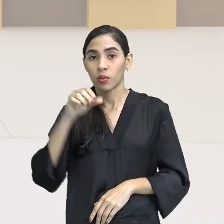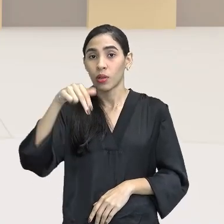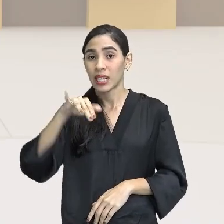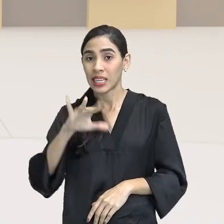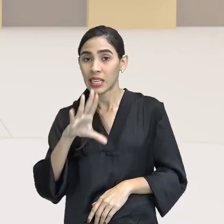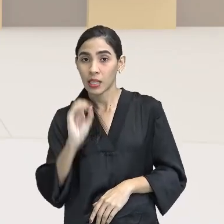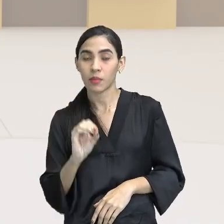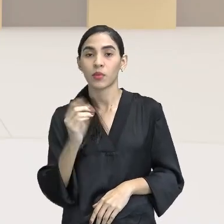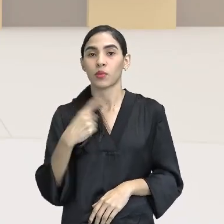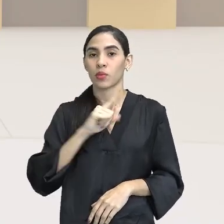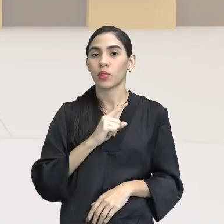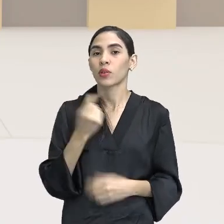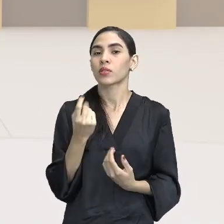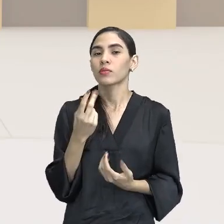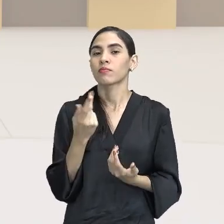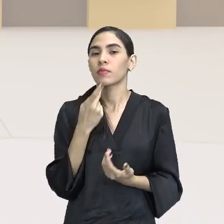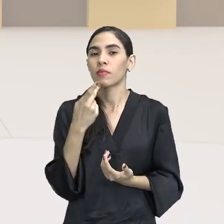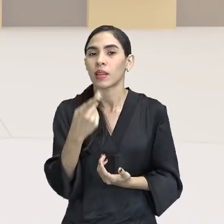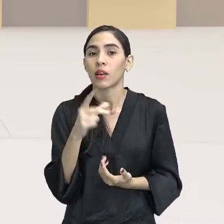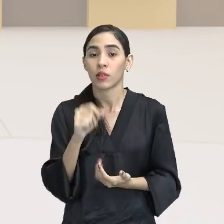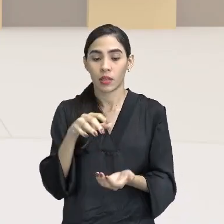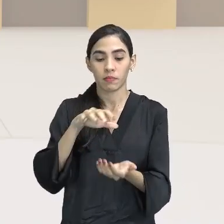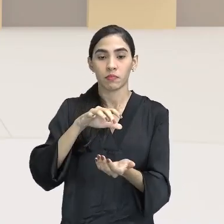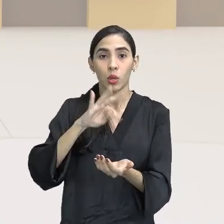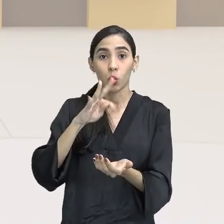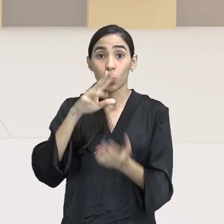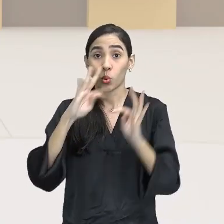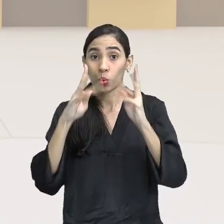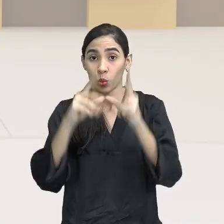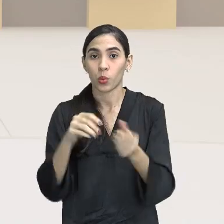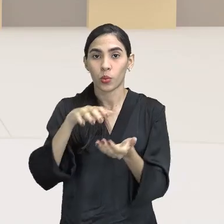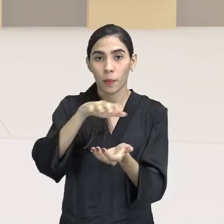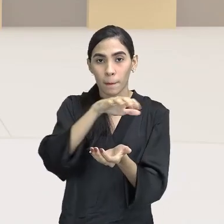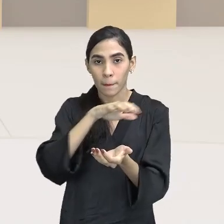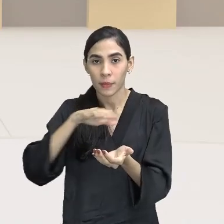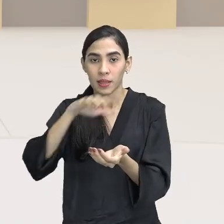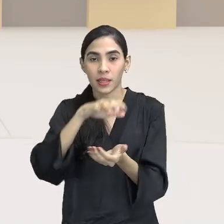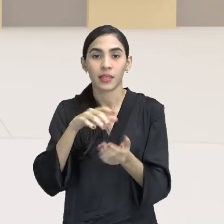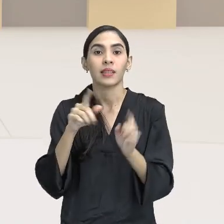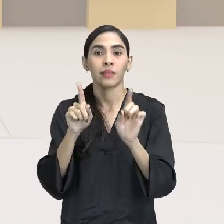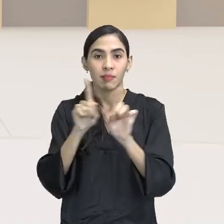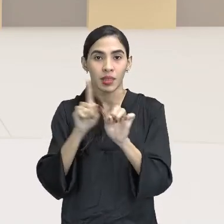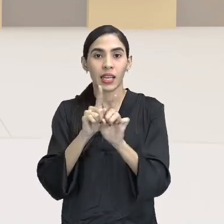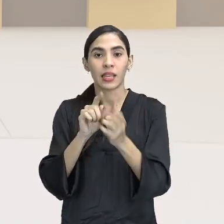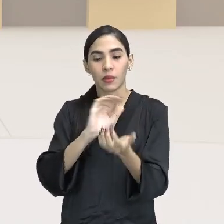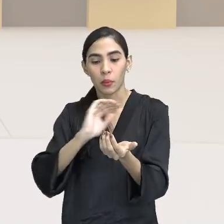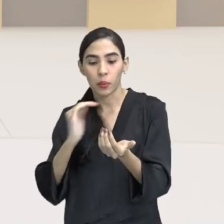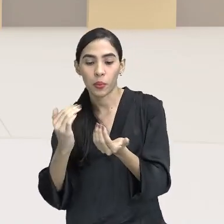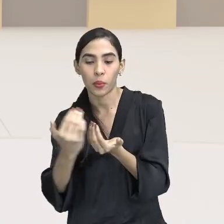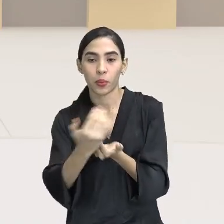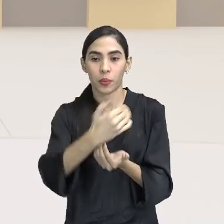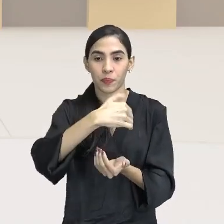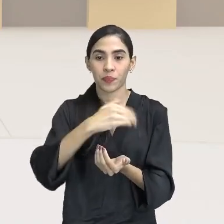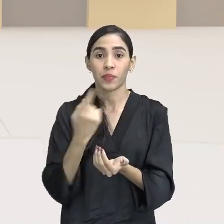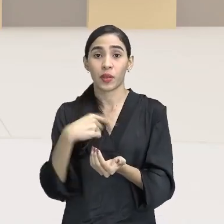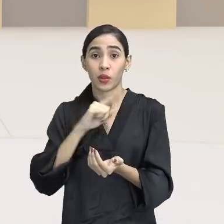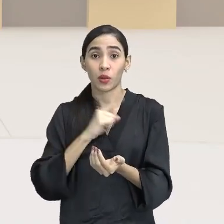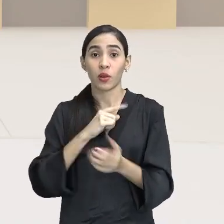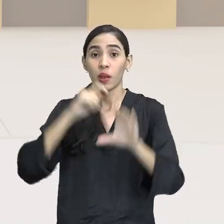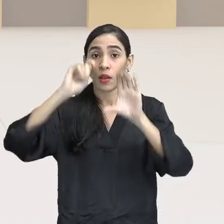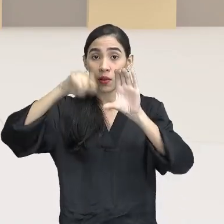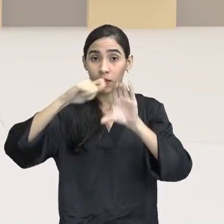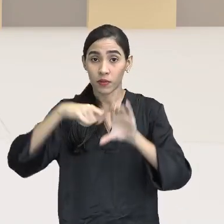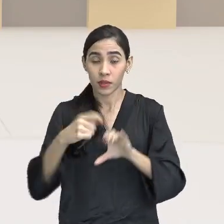eles ocorrem no planeta todo. Então engloba o planeta todo. E como nós podemos ver aqui nesse